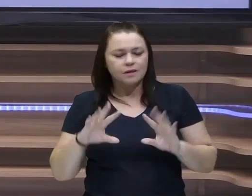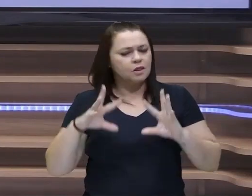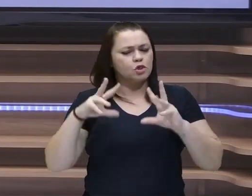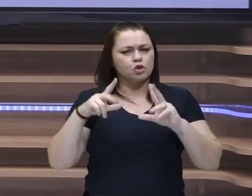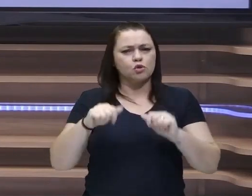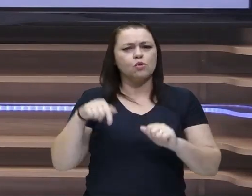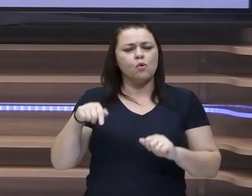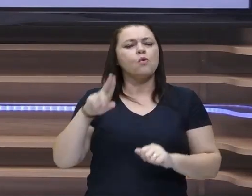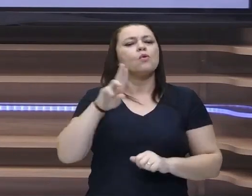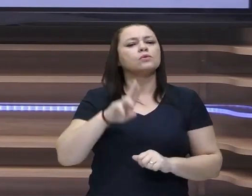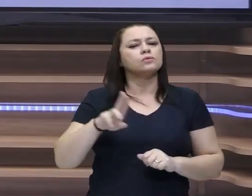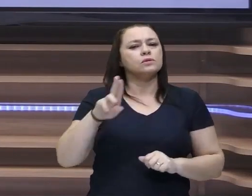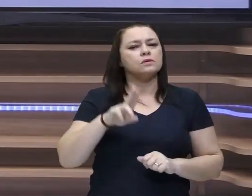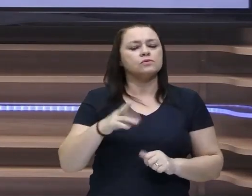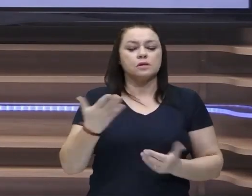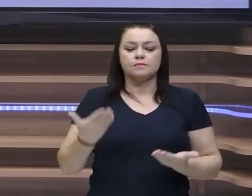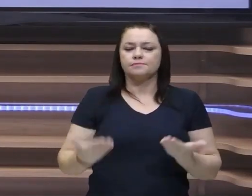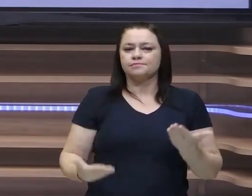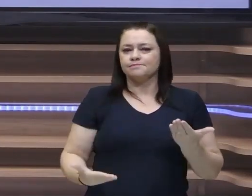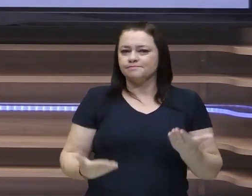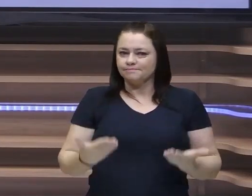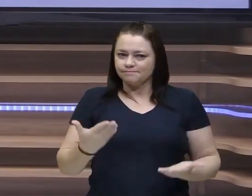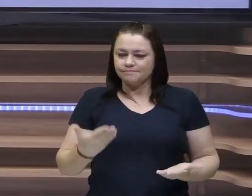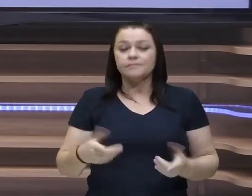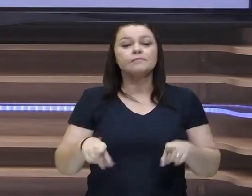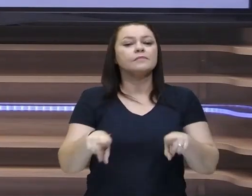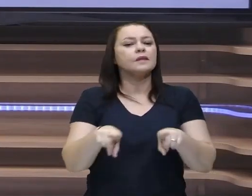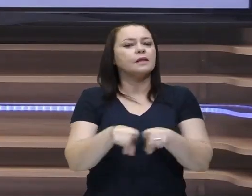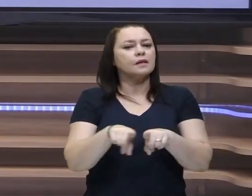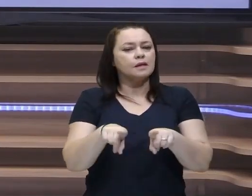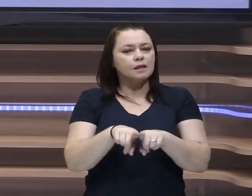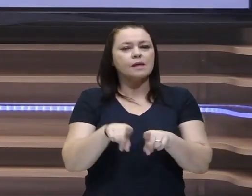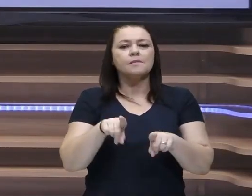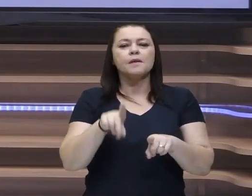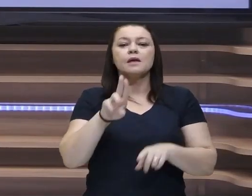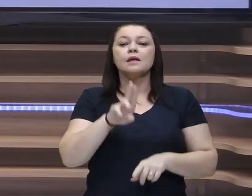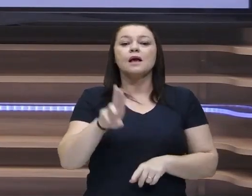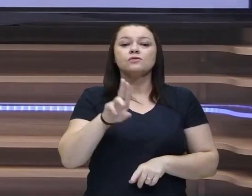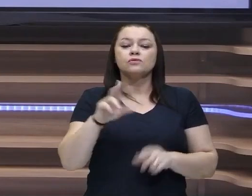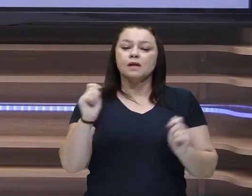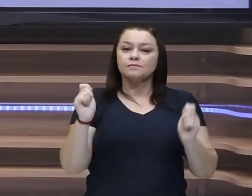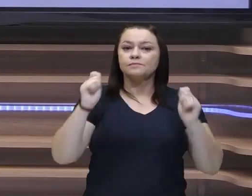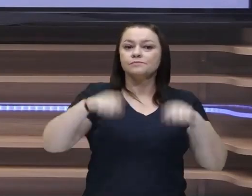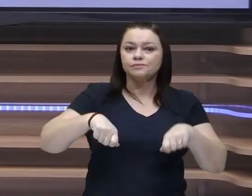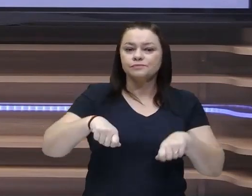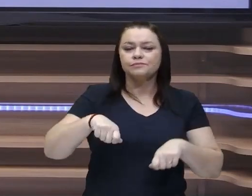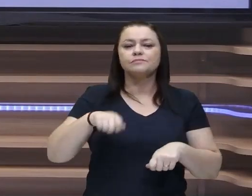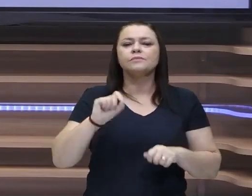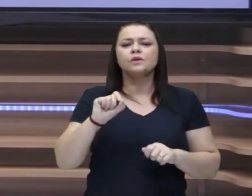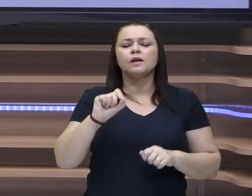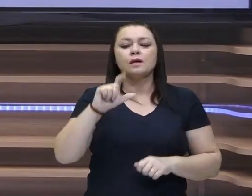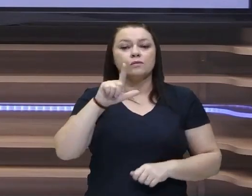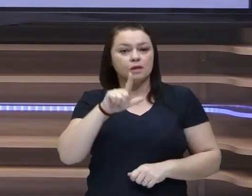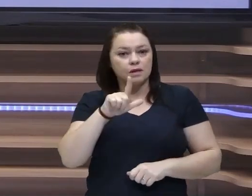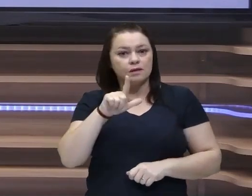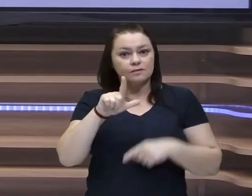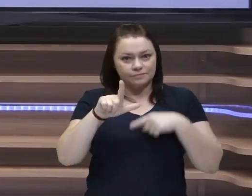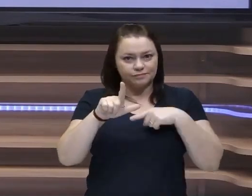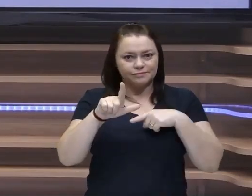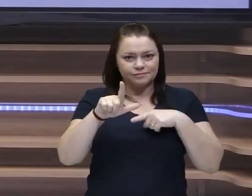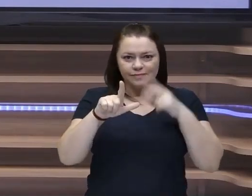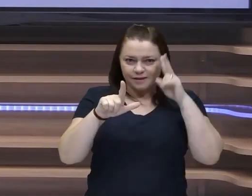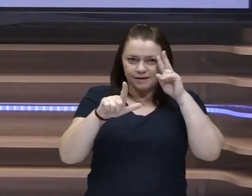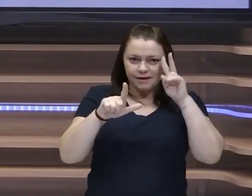são unidades o quê? De massa. E também nós temos o quê? As unidades de capacidade, que é quem? O litro, na verdade, o litro